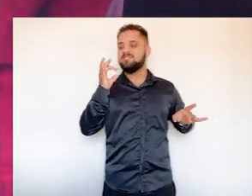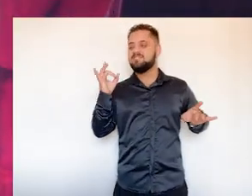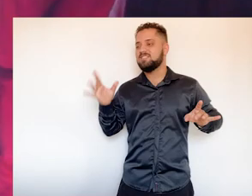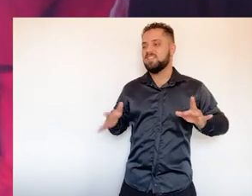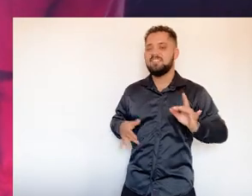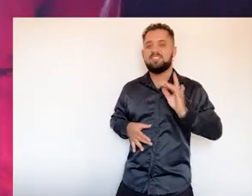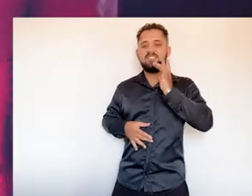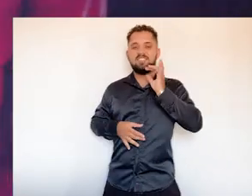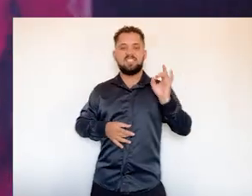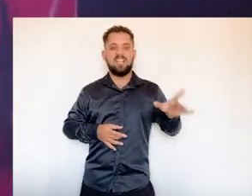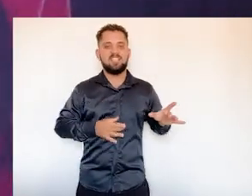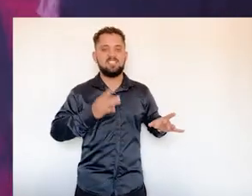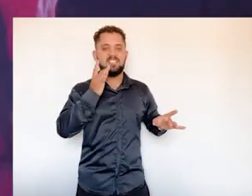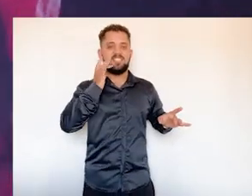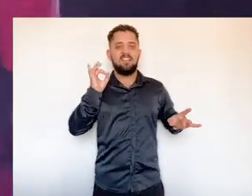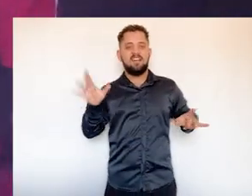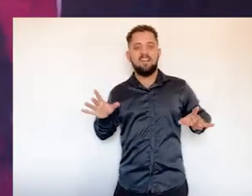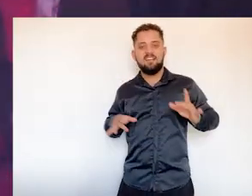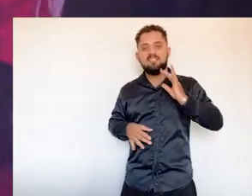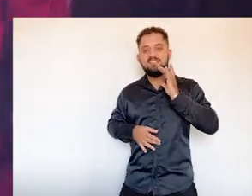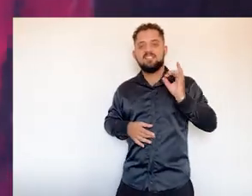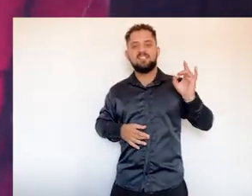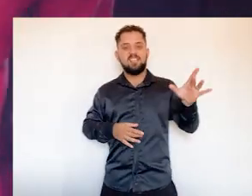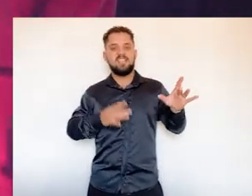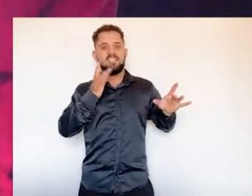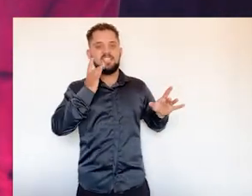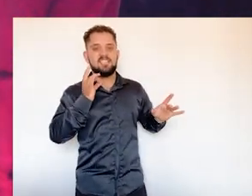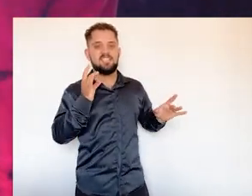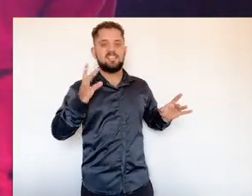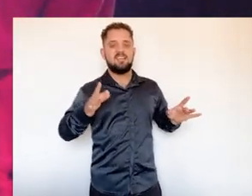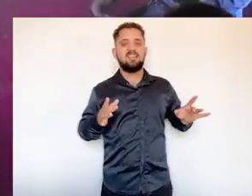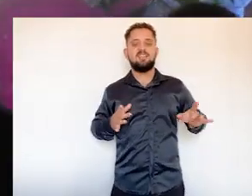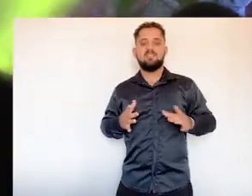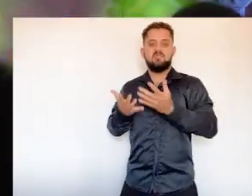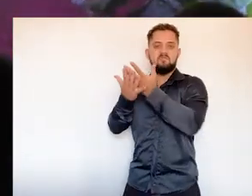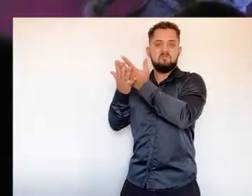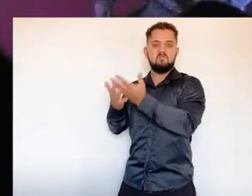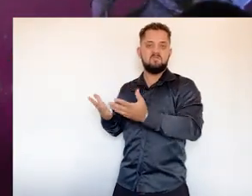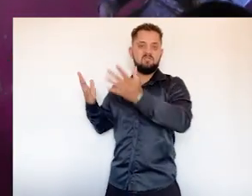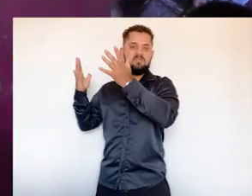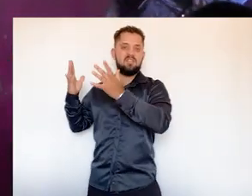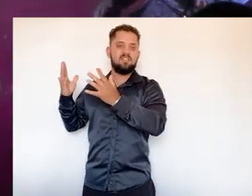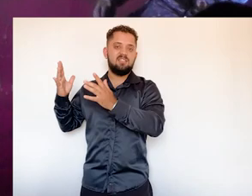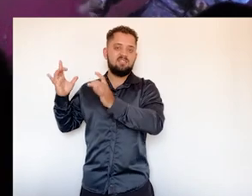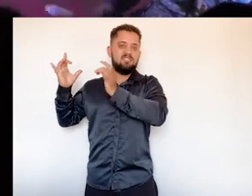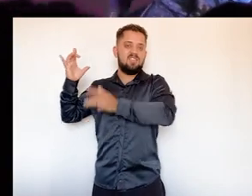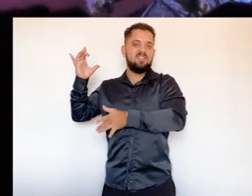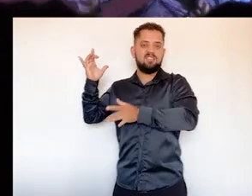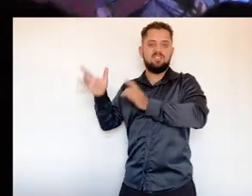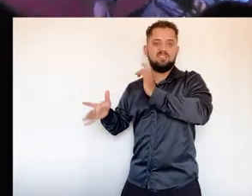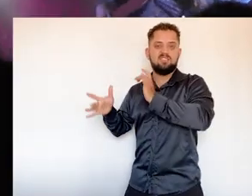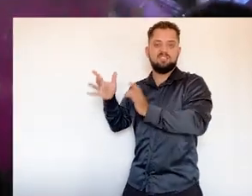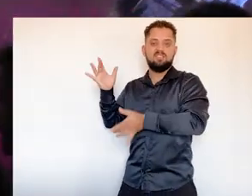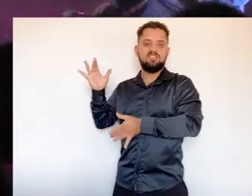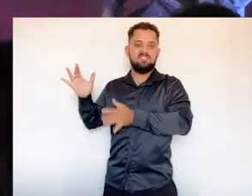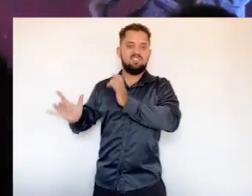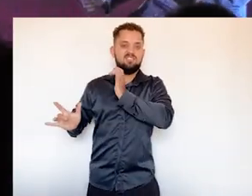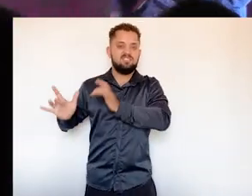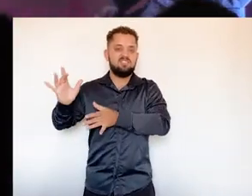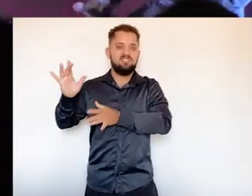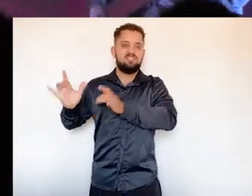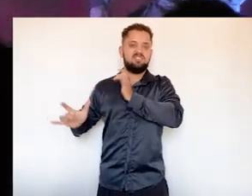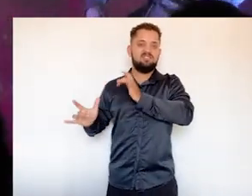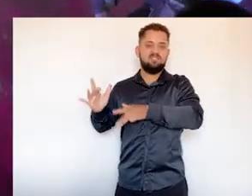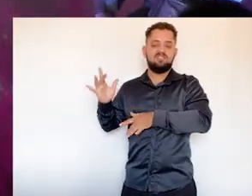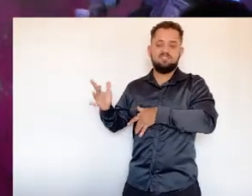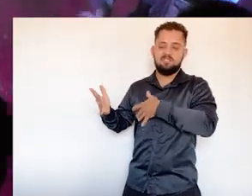do mato eu deixei cair o tom. Na boca do mato eu deixei cair o tom menor. Distância entre